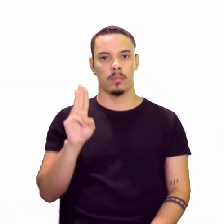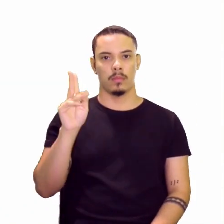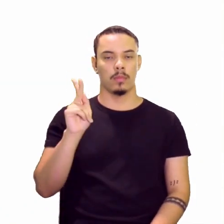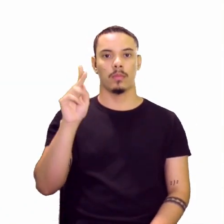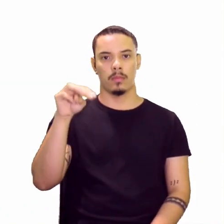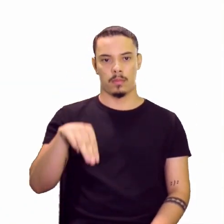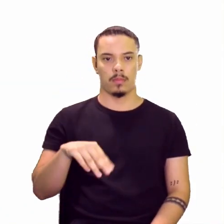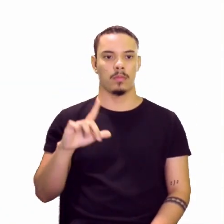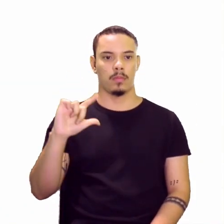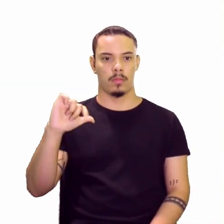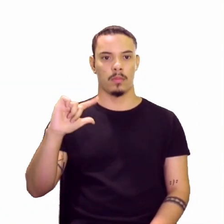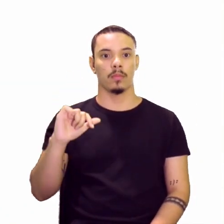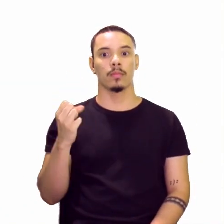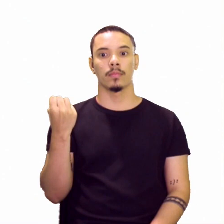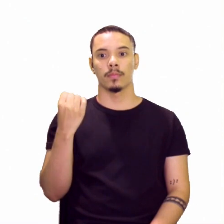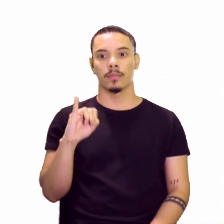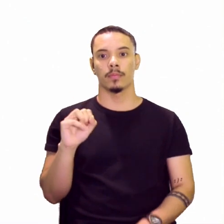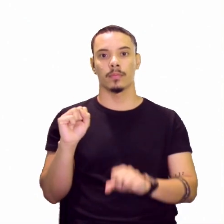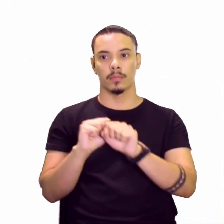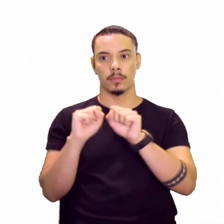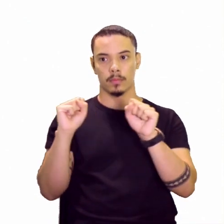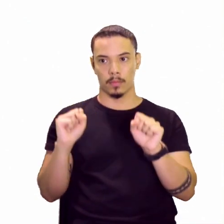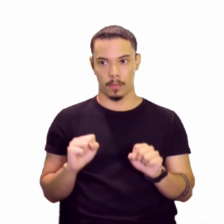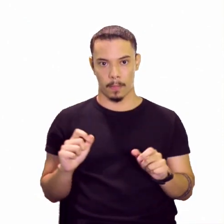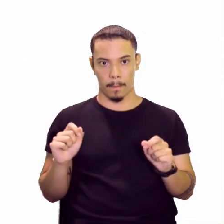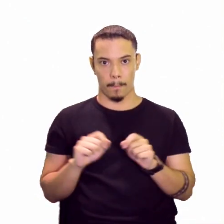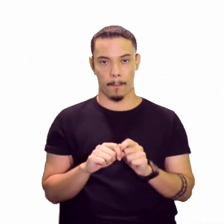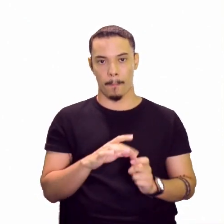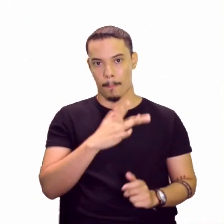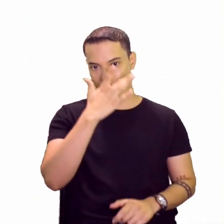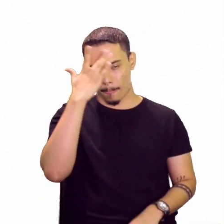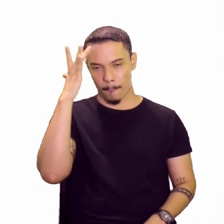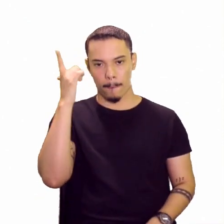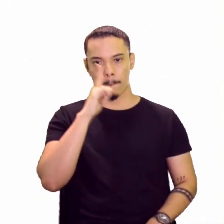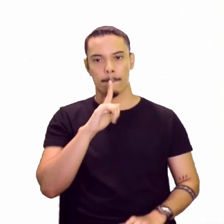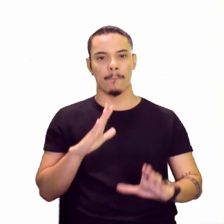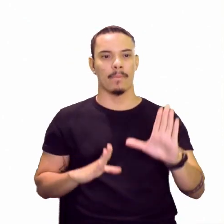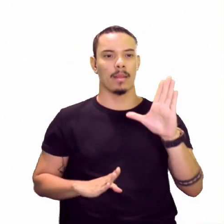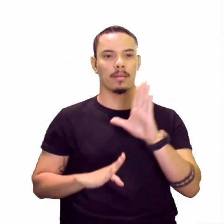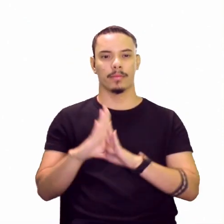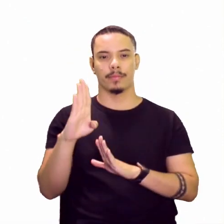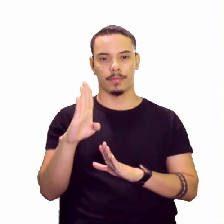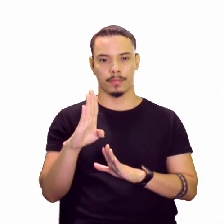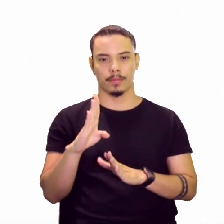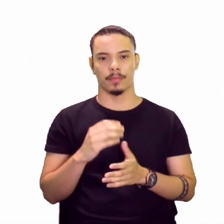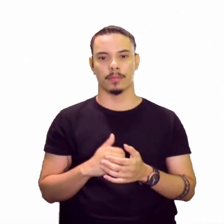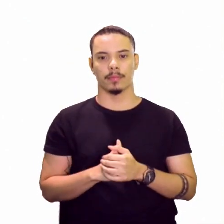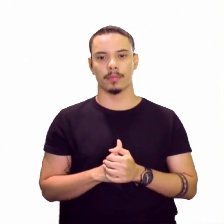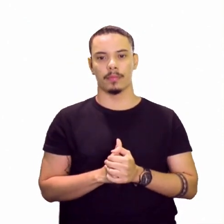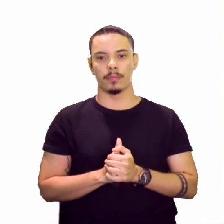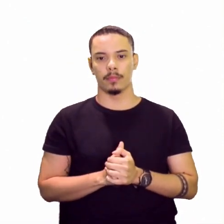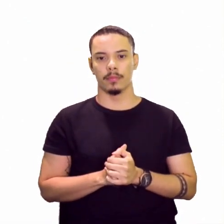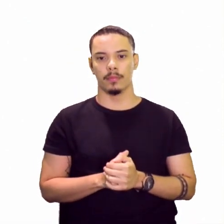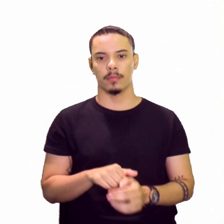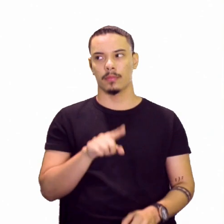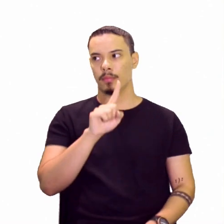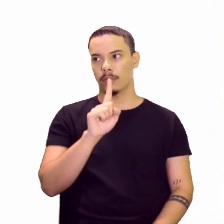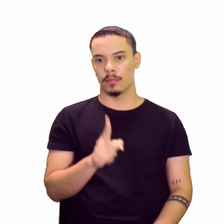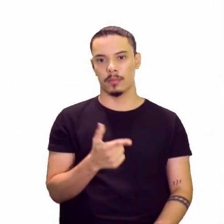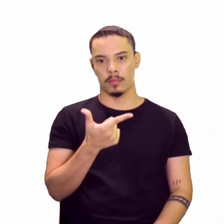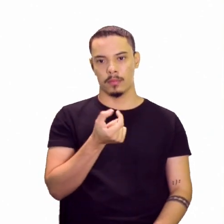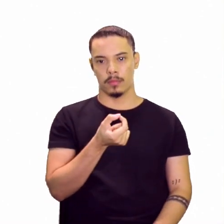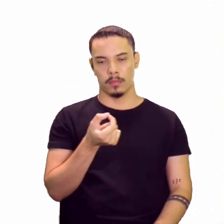né? Supondo que o sistema faça o passageiro atingir essa velocidade, que é a velocidade lá, ó, de